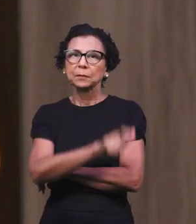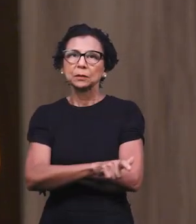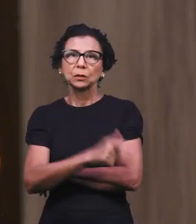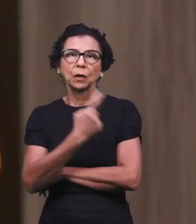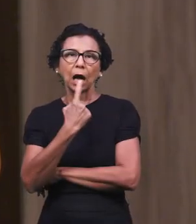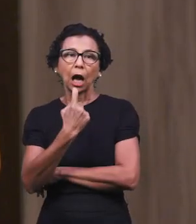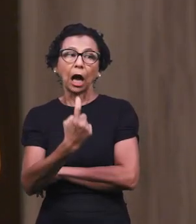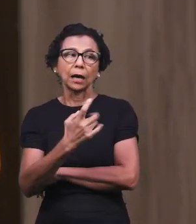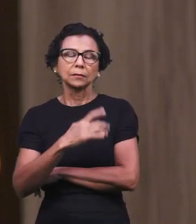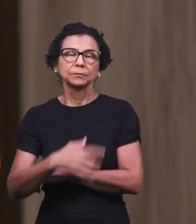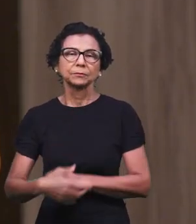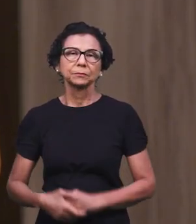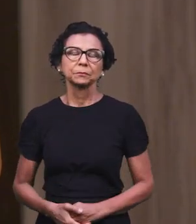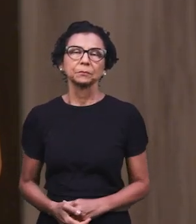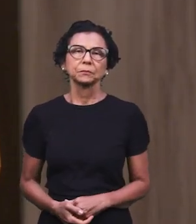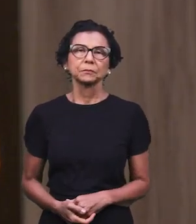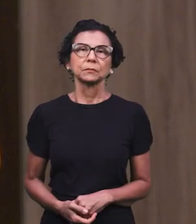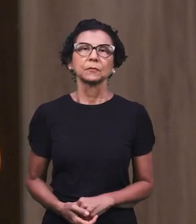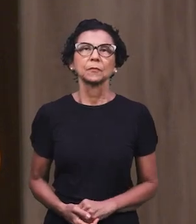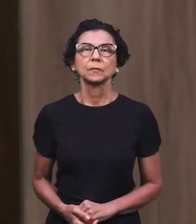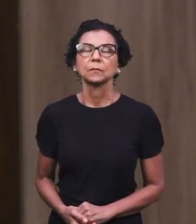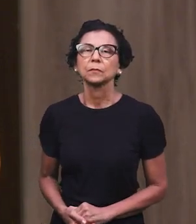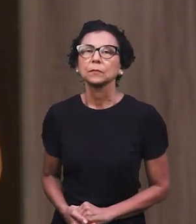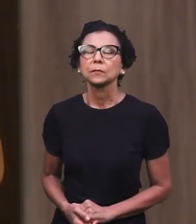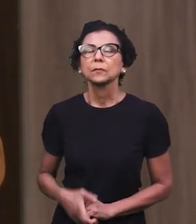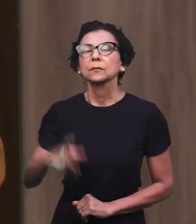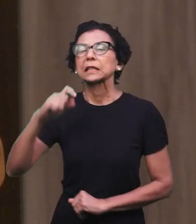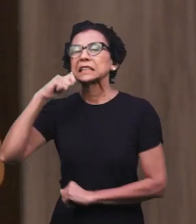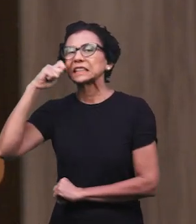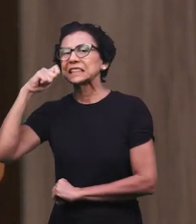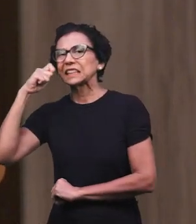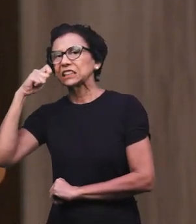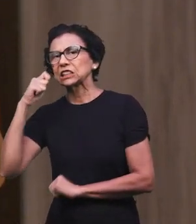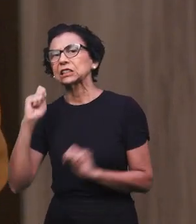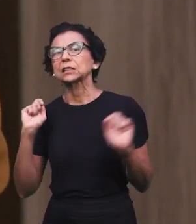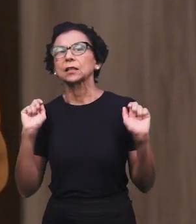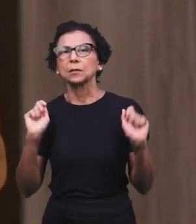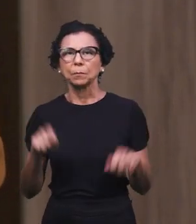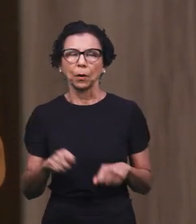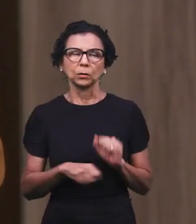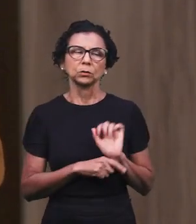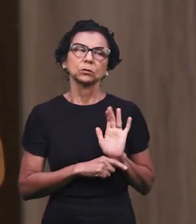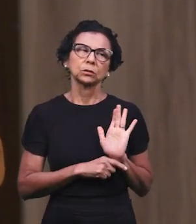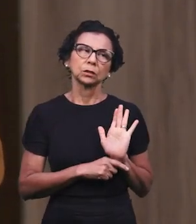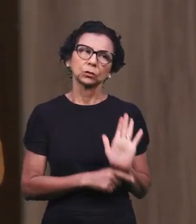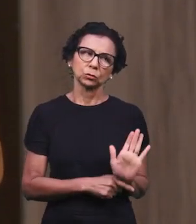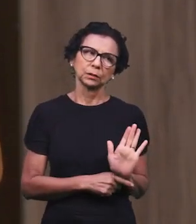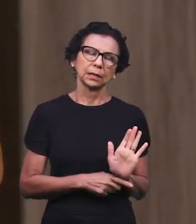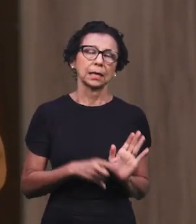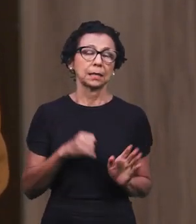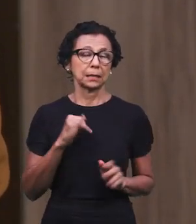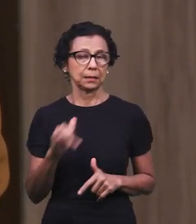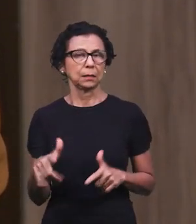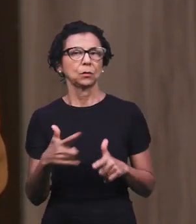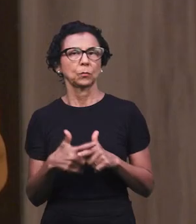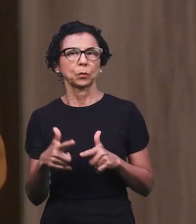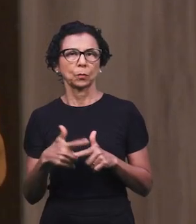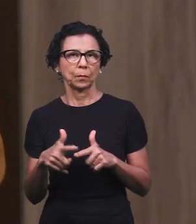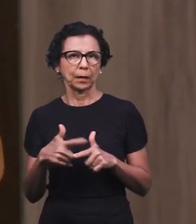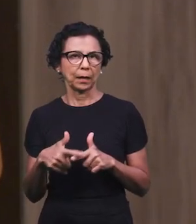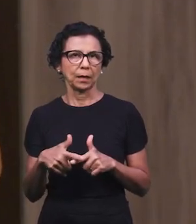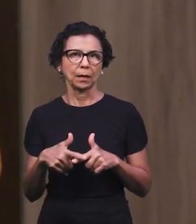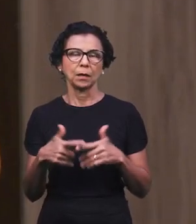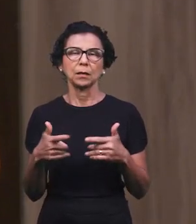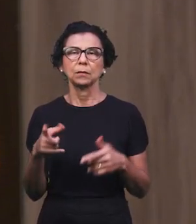é um profissional que ele pode ajudar. Se a causa for odontológica, nós podemos, né, lançar mão de